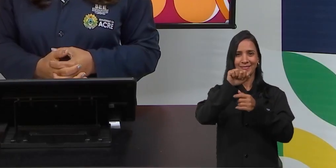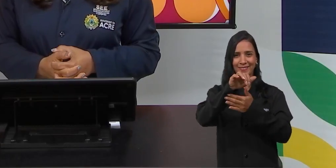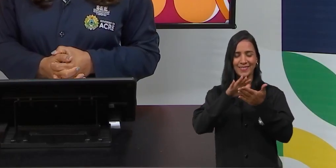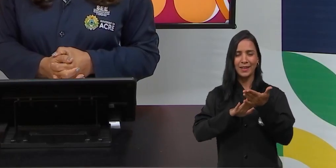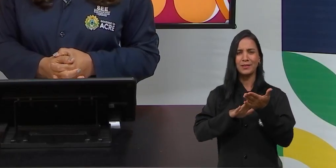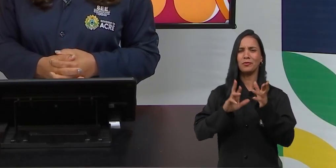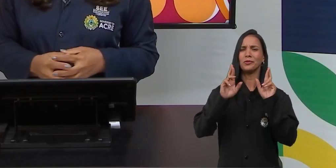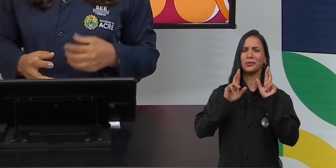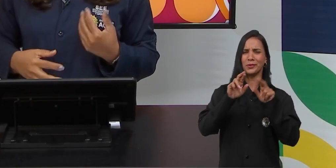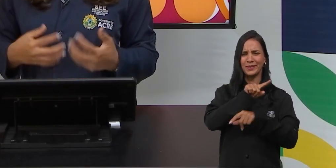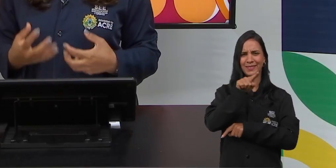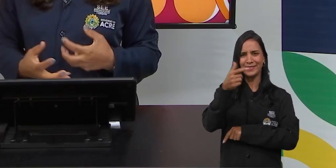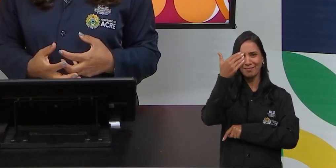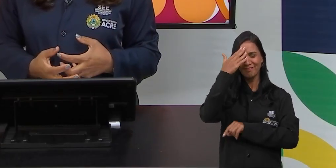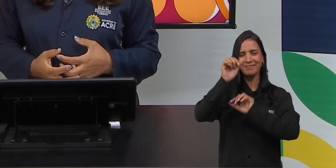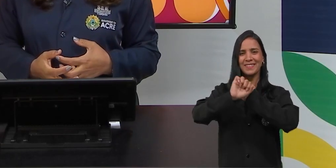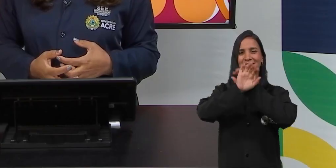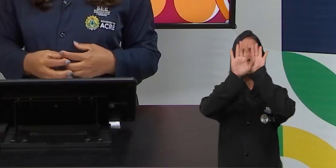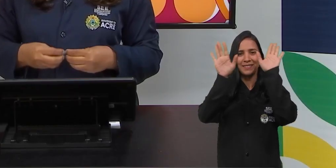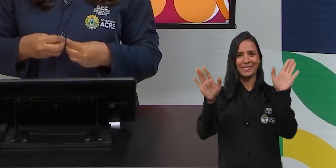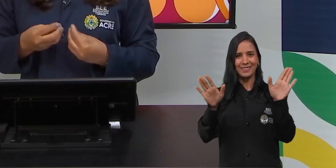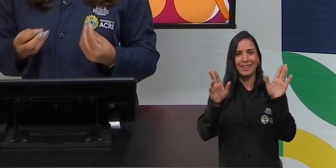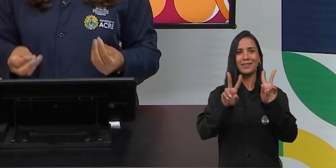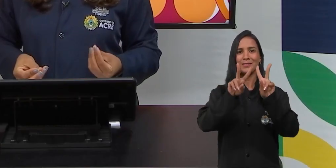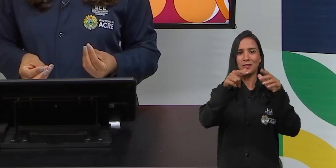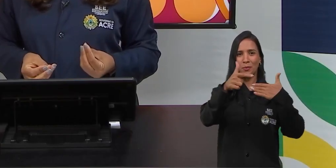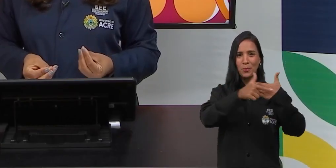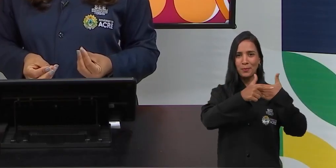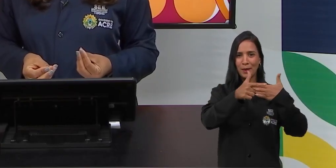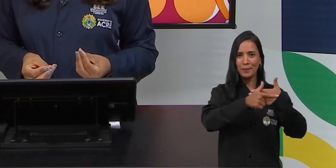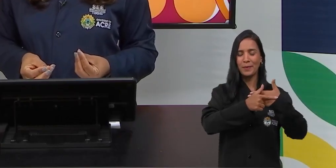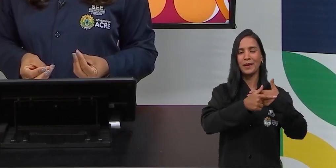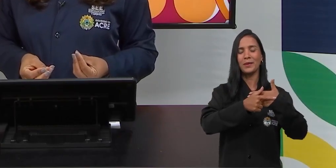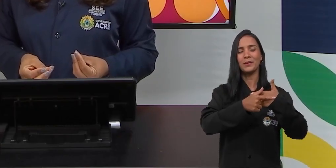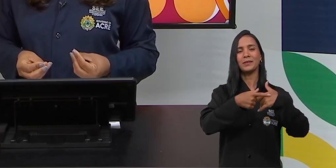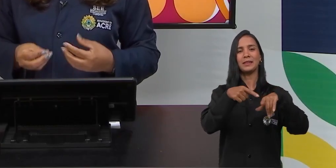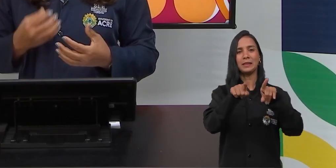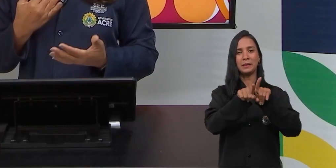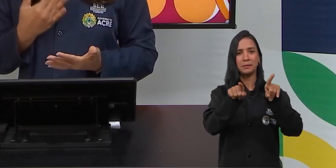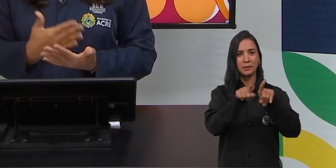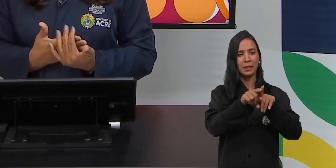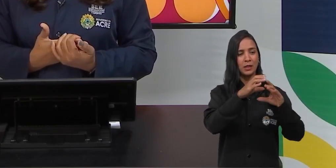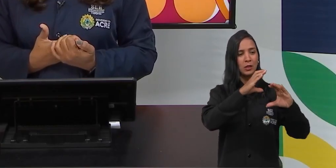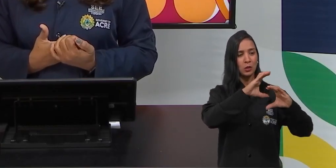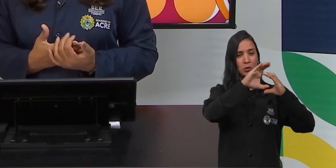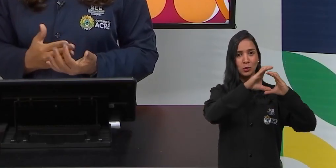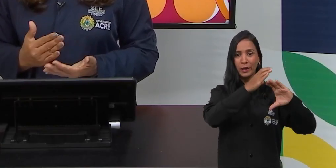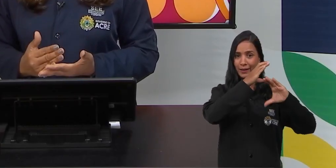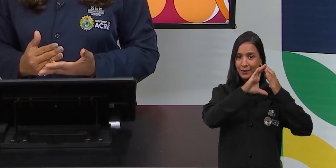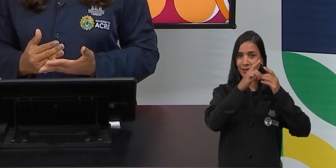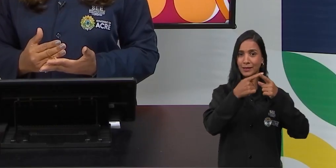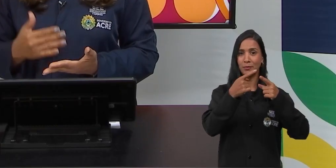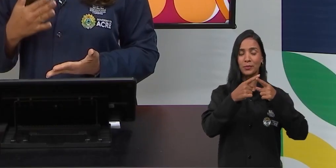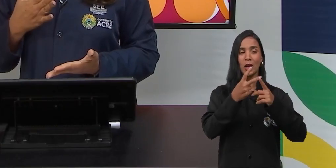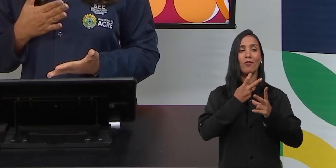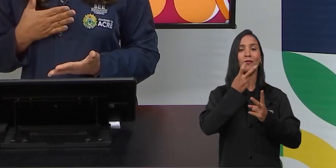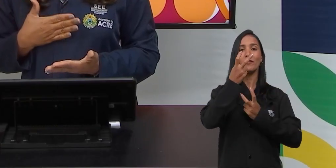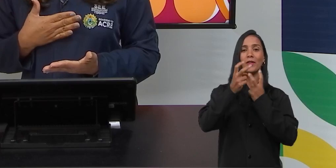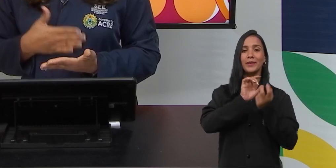tenha entendido um pouco sobre essa função do coral, que é esse trabalho feito de forma coletiva, onde as vozes se